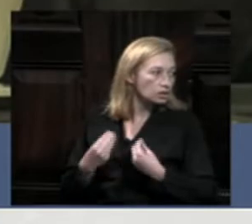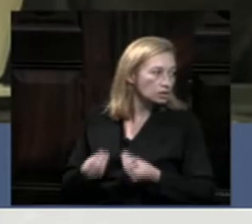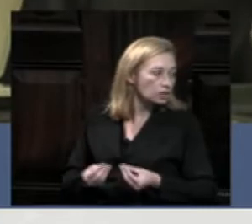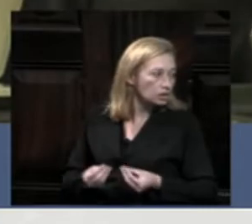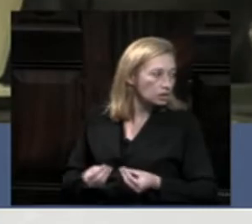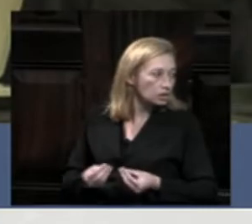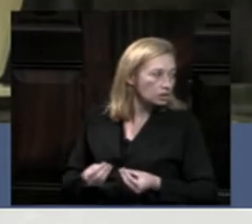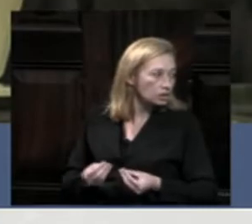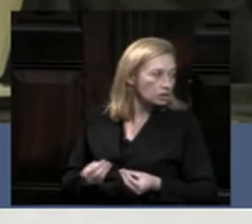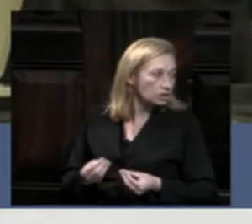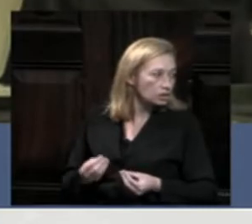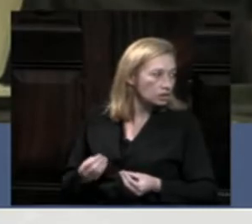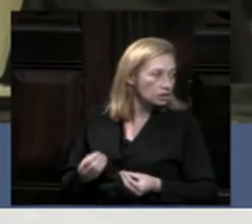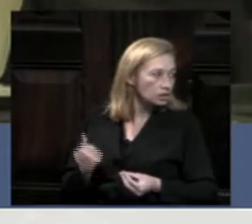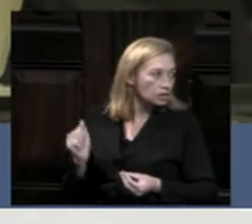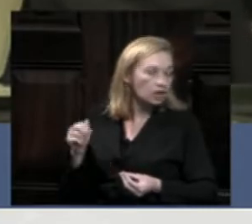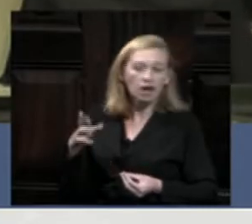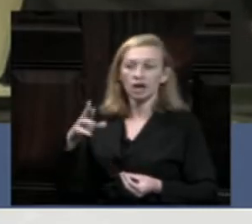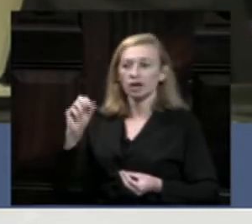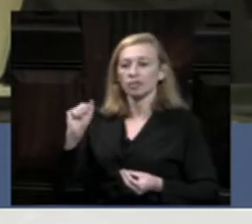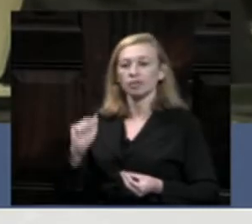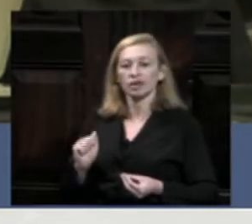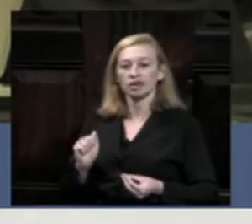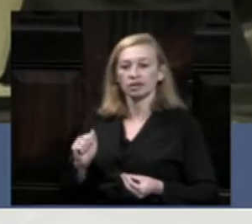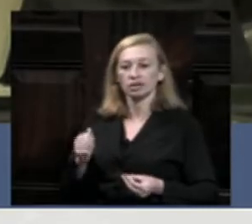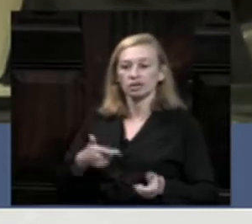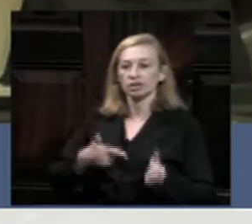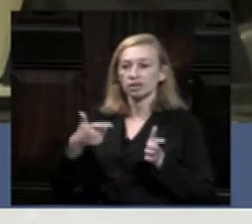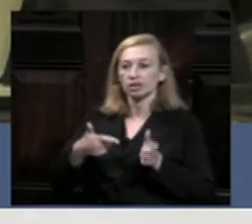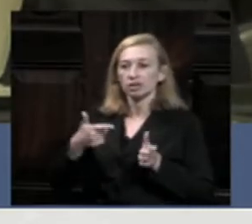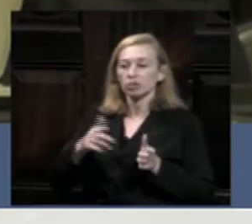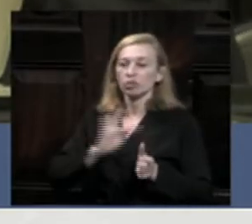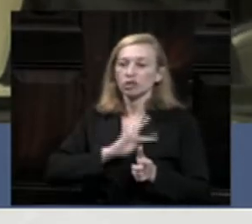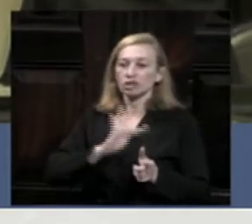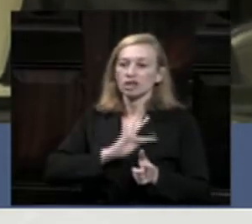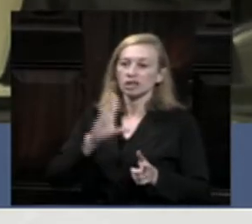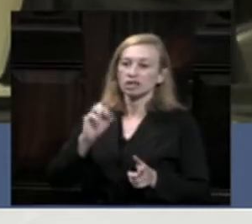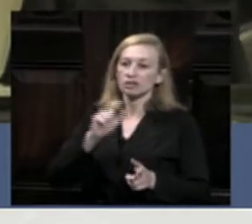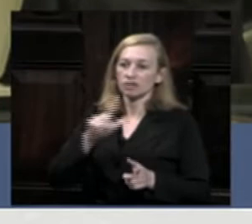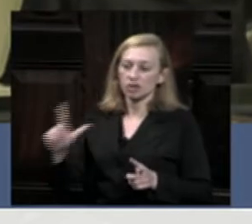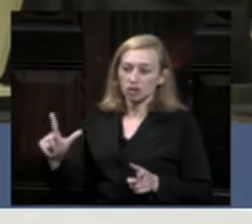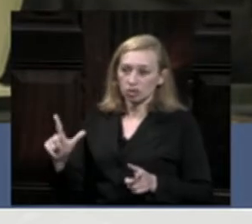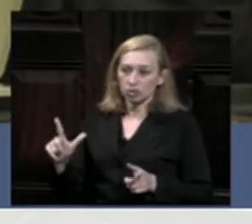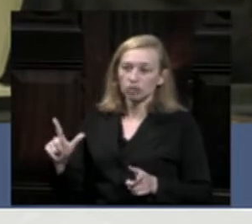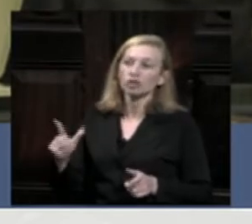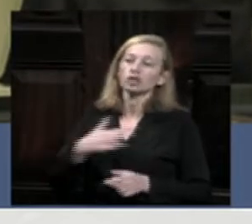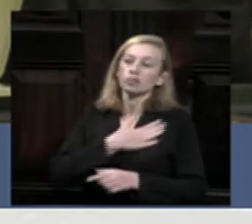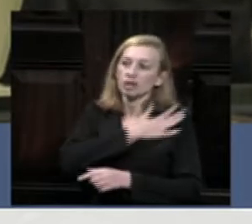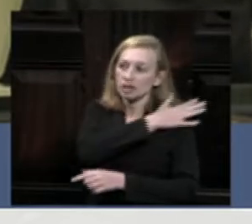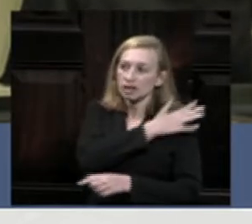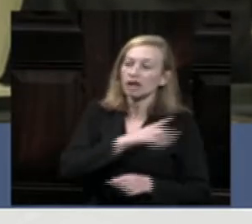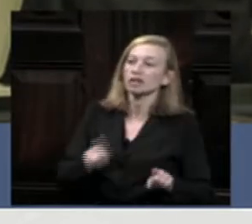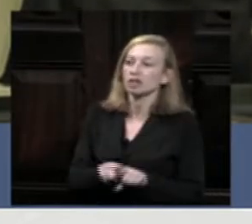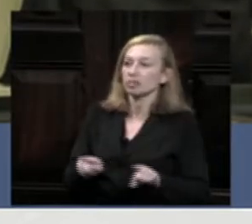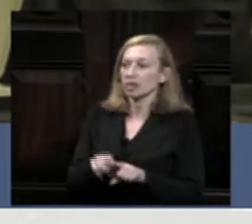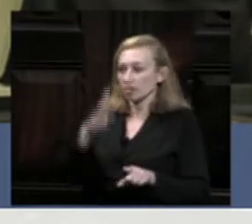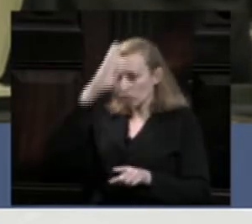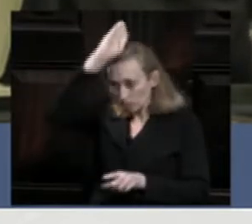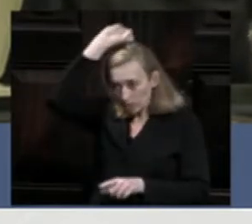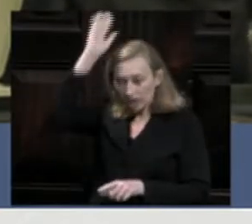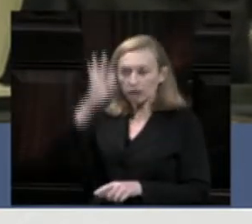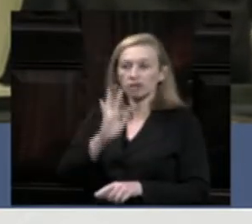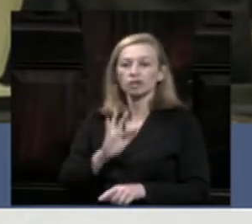mediante cautela de pistolas de calibre 40, policiais civis, policiais militares, bombeiros militares, inspetores de